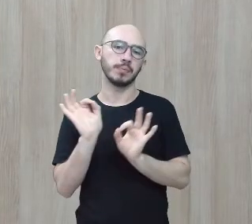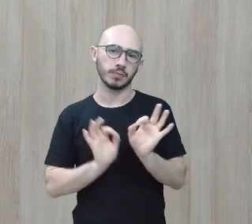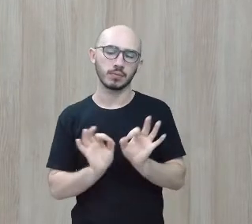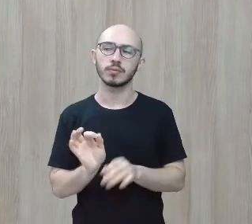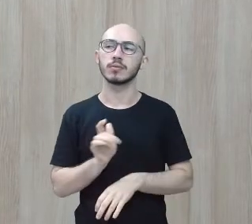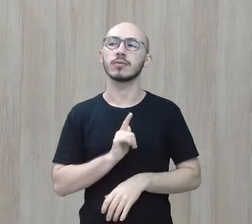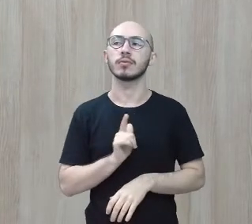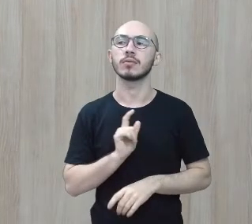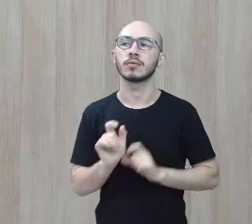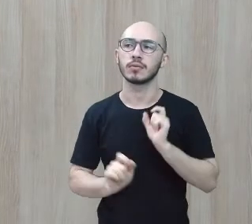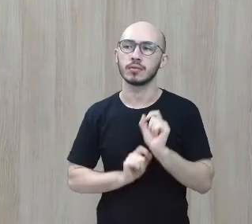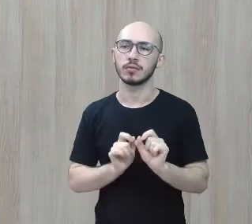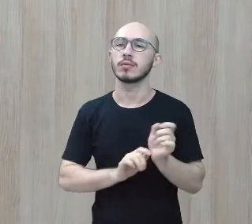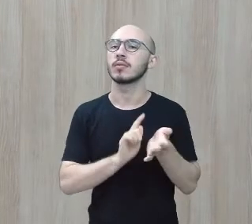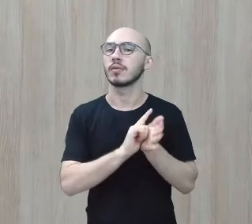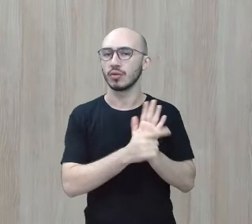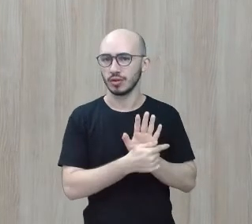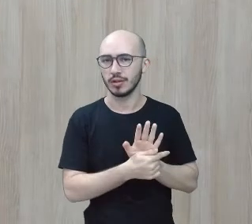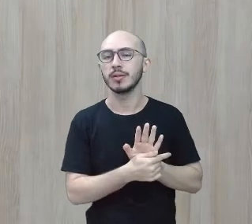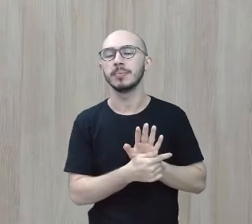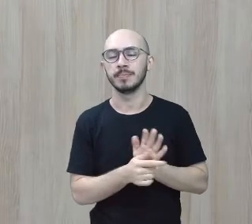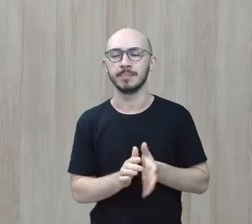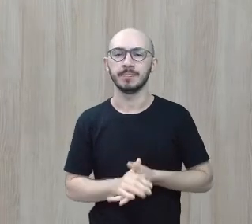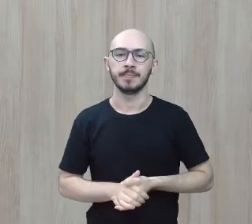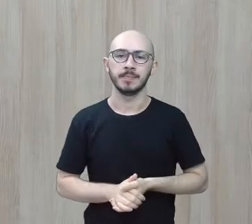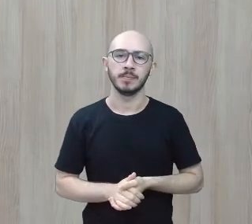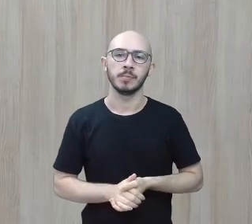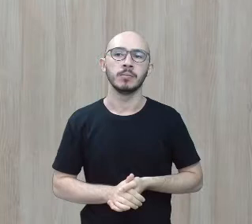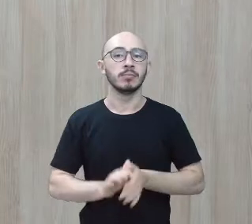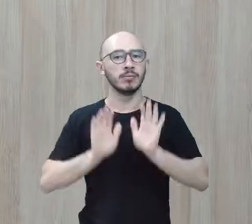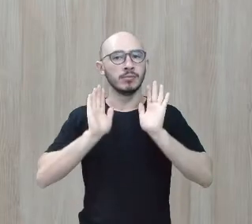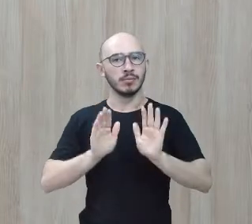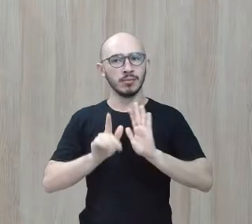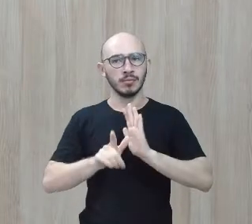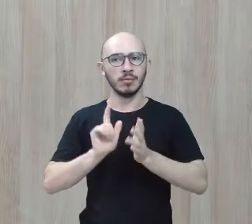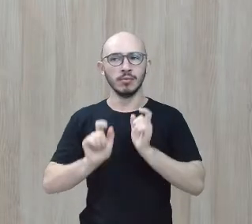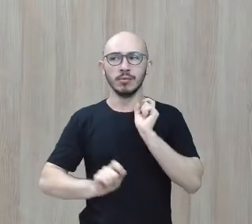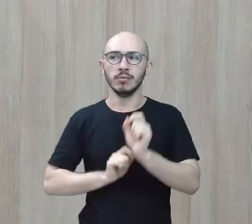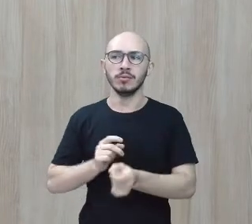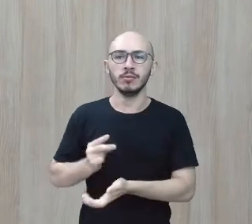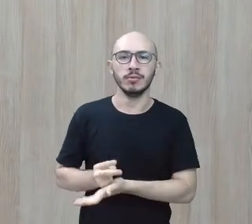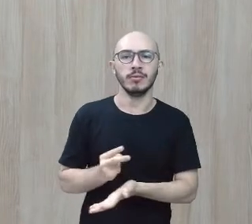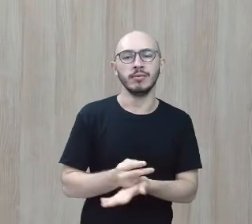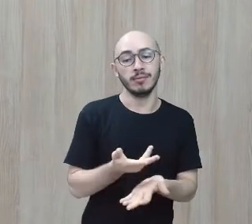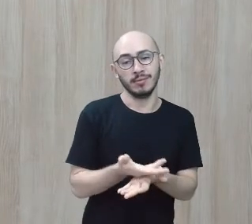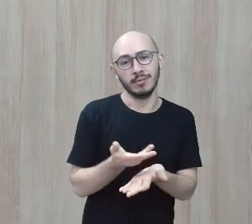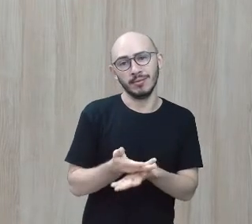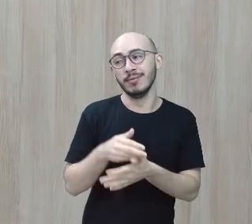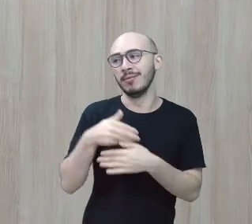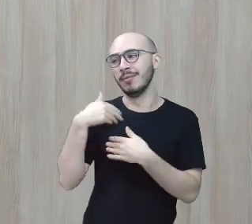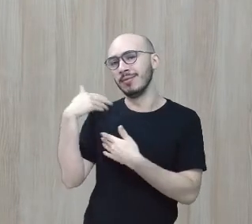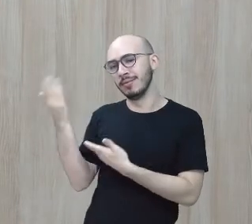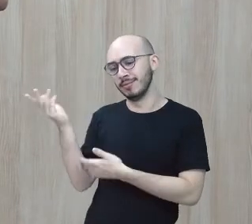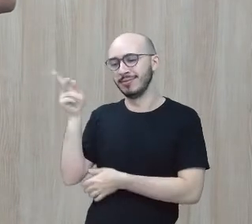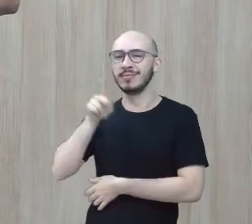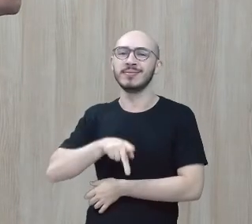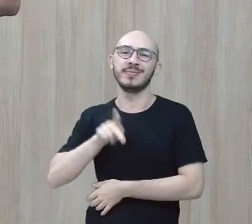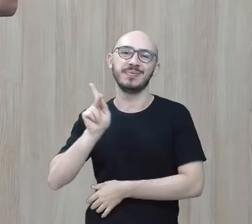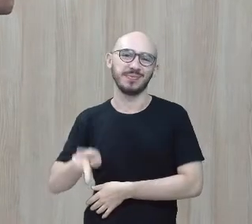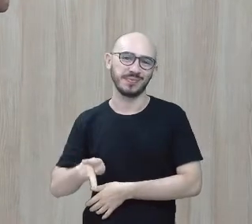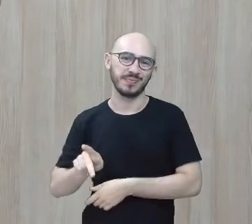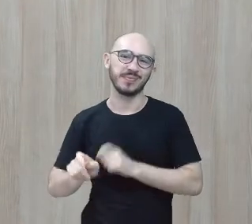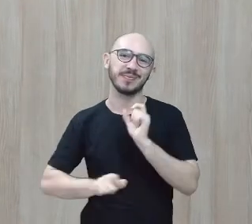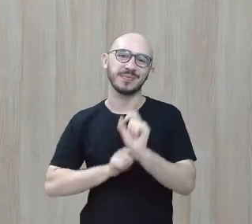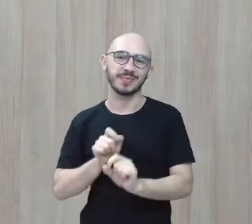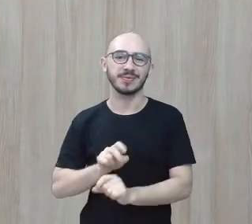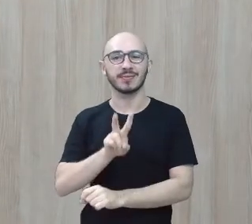organização desse gênero textual. Antes de continuar, a professora Viviane vai dar aí um